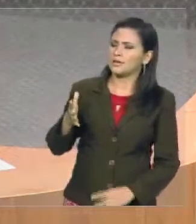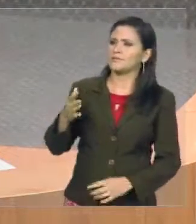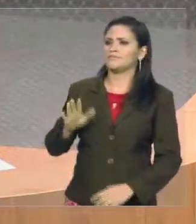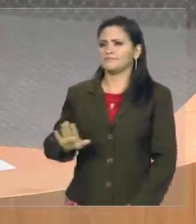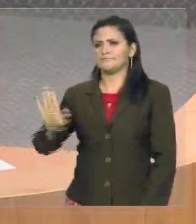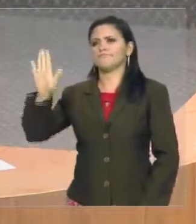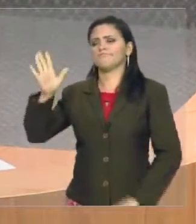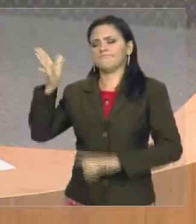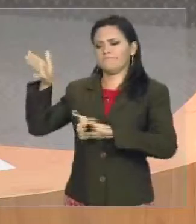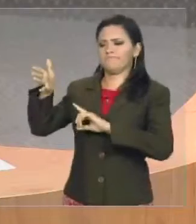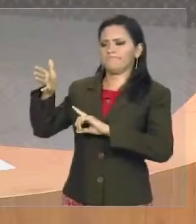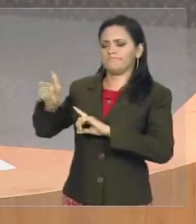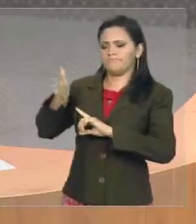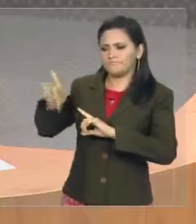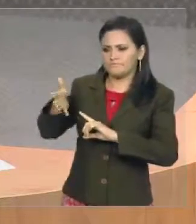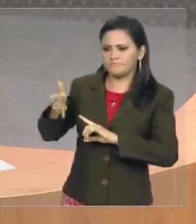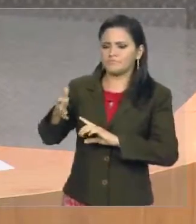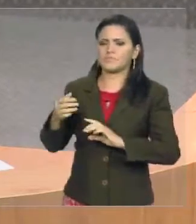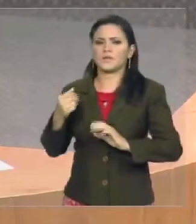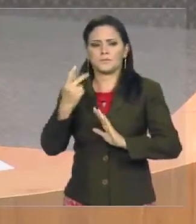que só aparece na hora de pedir o voto,